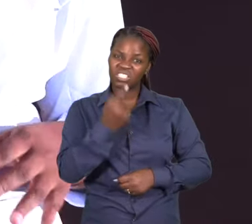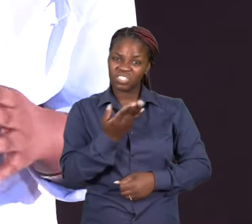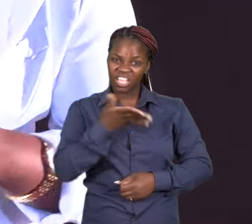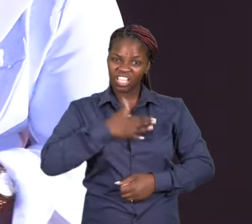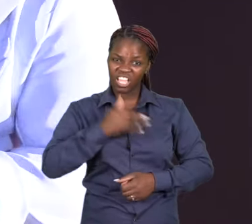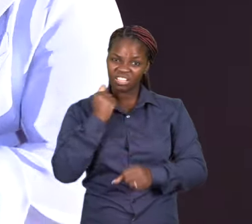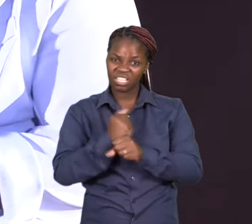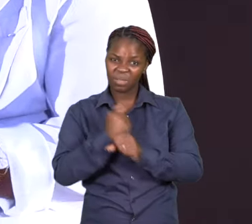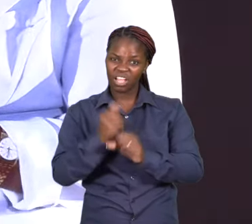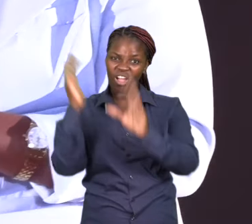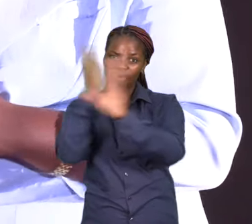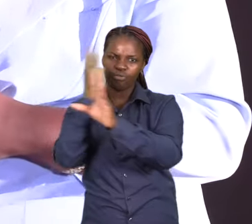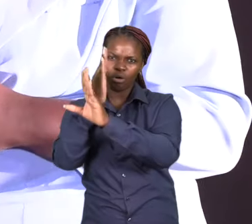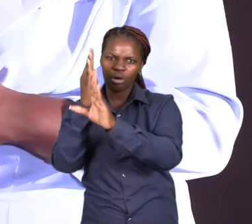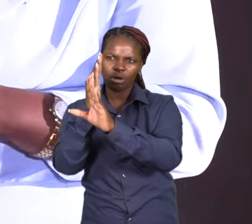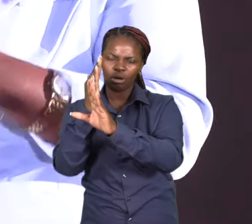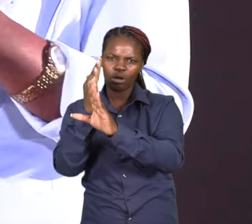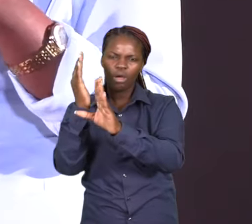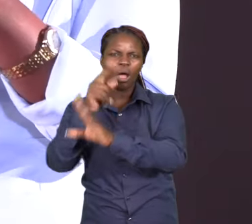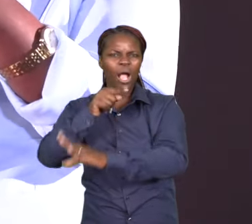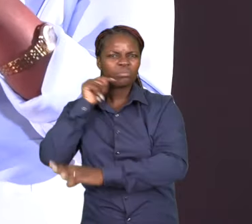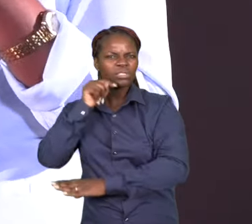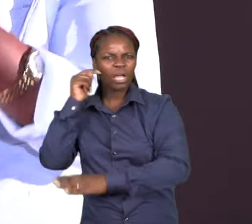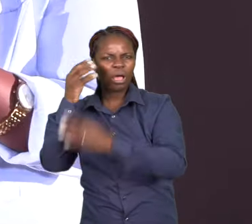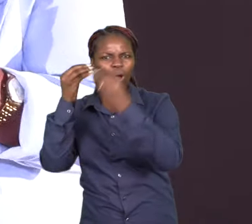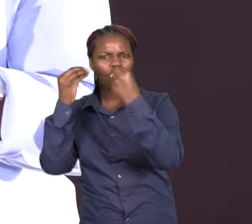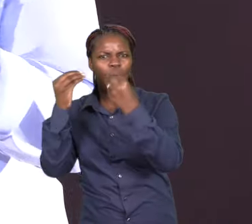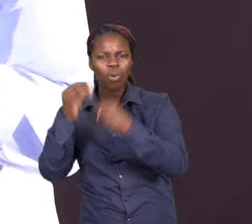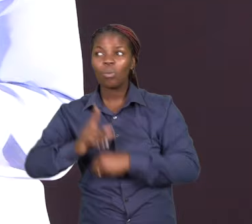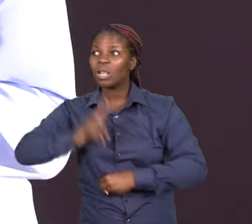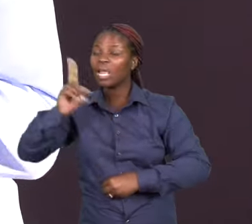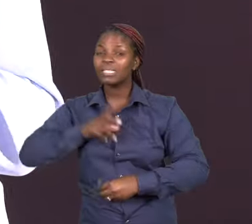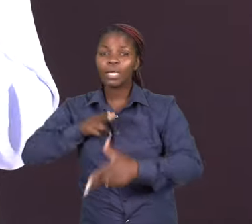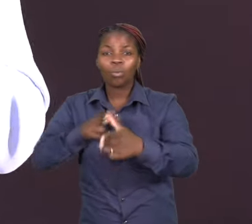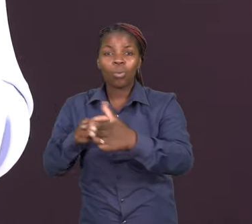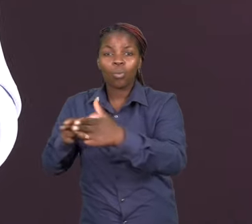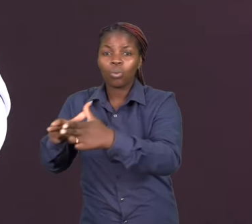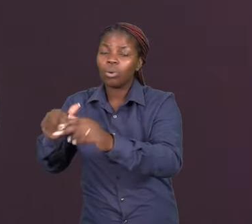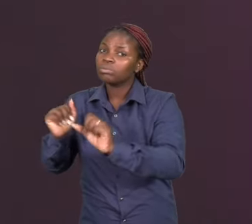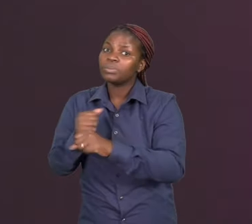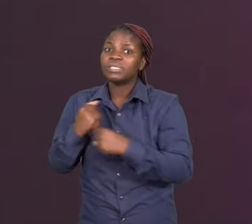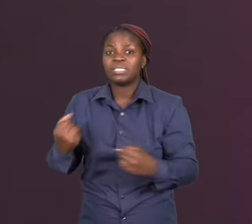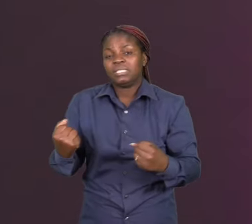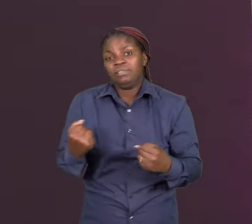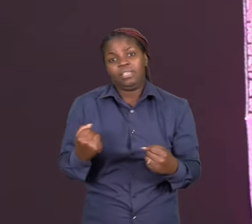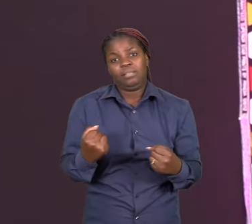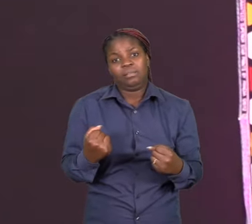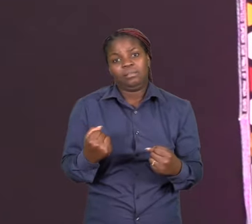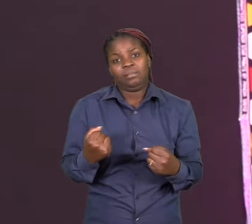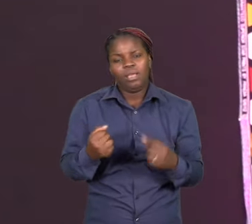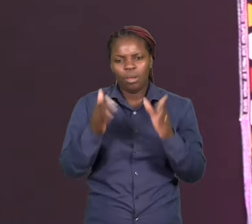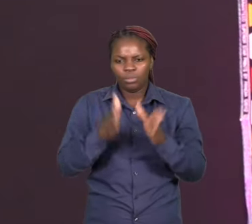Ei mas cabo Delgado aquela província está ard não é seguro as pessoas aconselhavam e